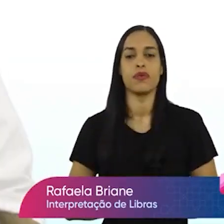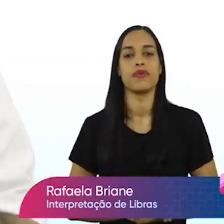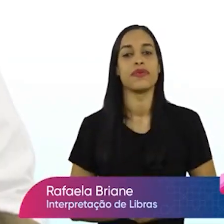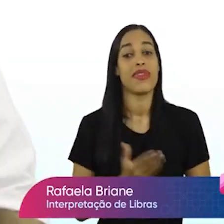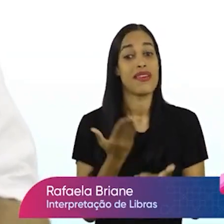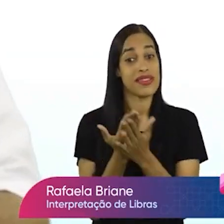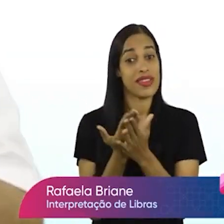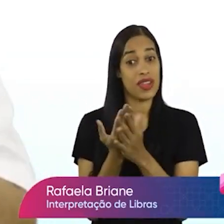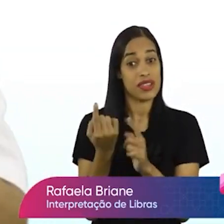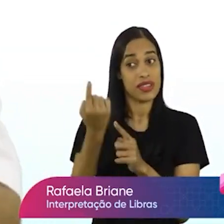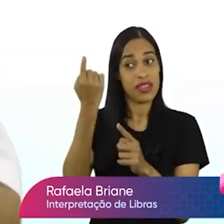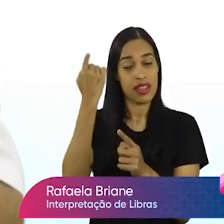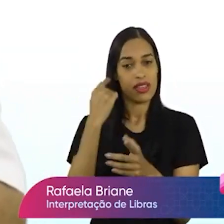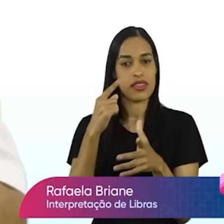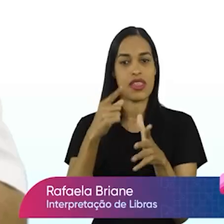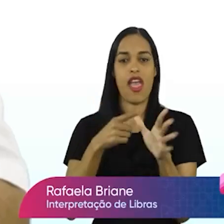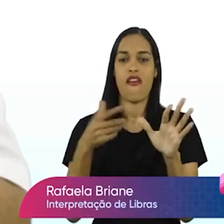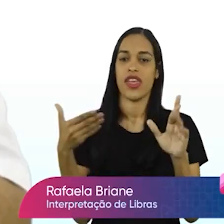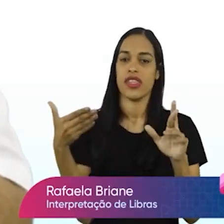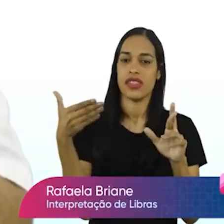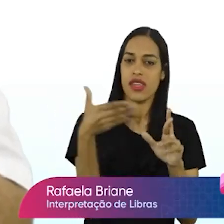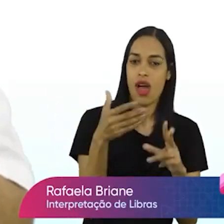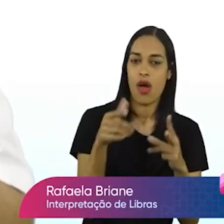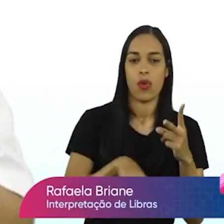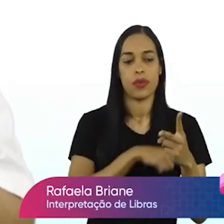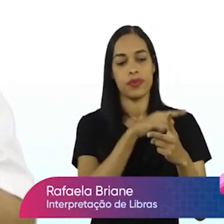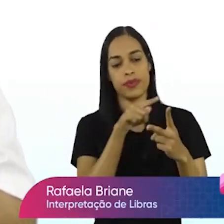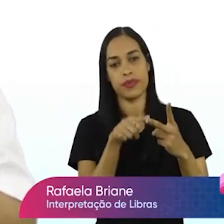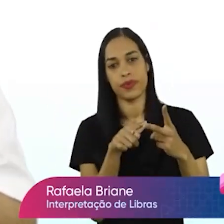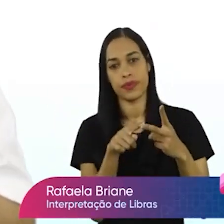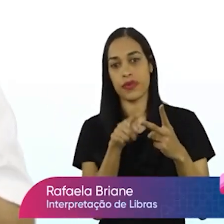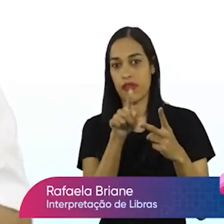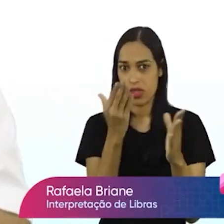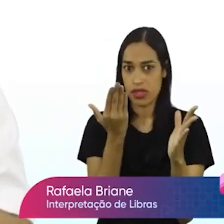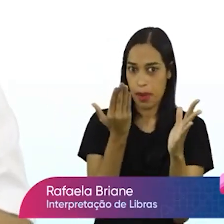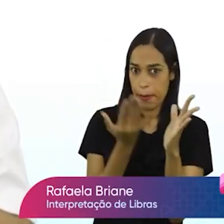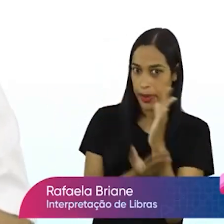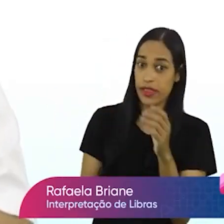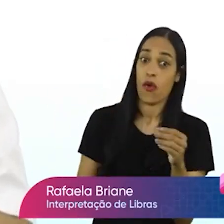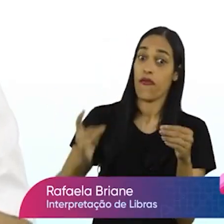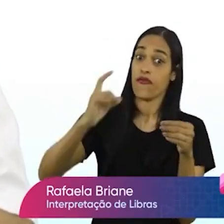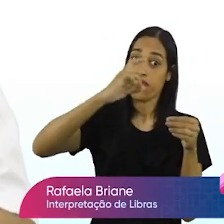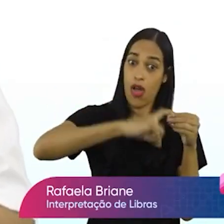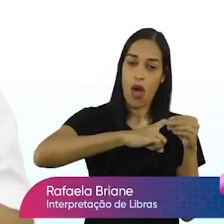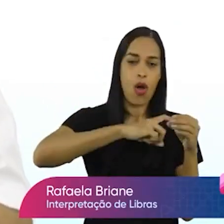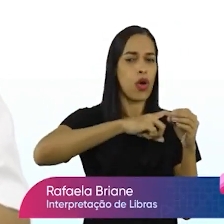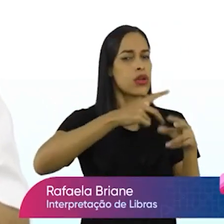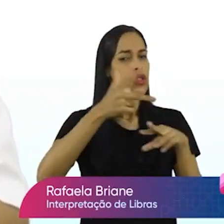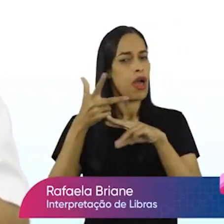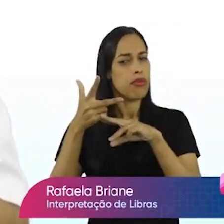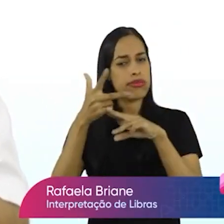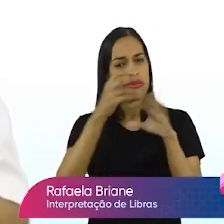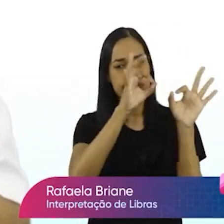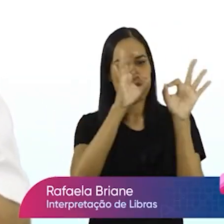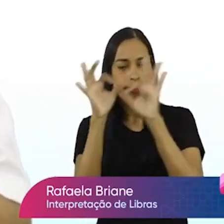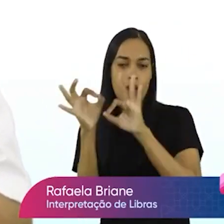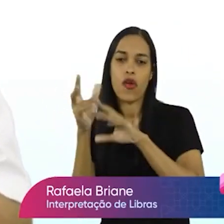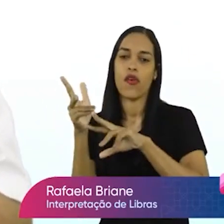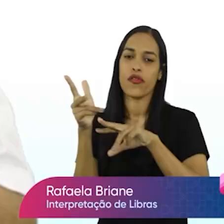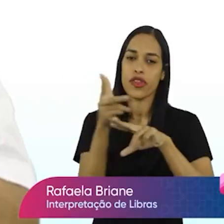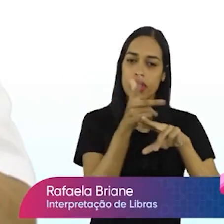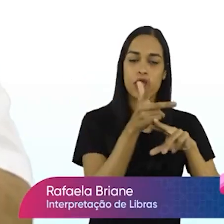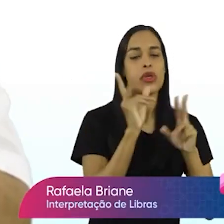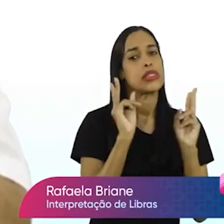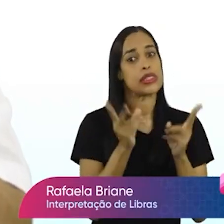aulas anteriores falamos da função referencial. Se você perdeu, volta lá e vai olhar lá a função referencial, porque aparece muito no